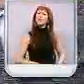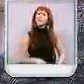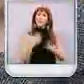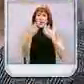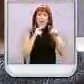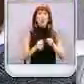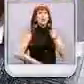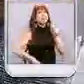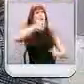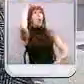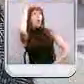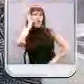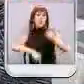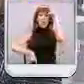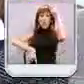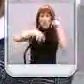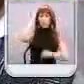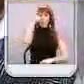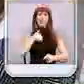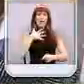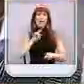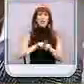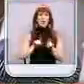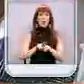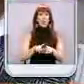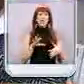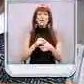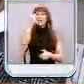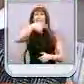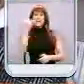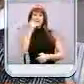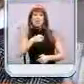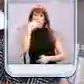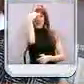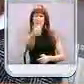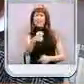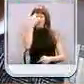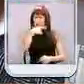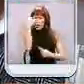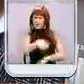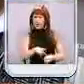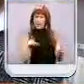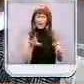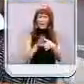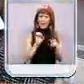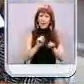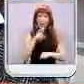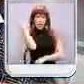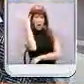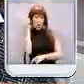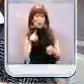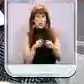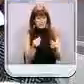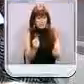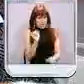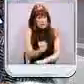espetáculo de pirotecnia, só que nós quisemos pegar nas lendas de Sesimbra. Sesimbra tem uma grande história, não só em termos da sua cultura material